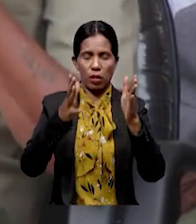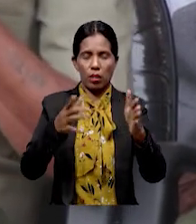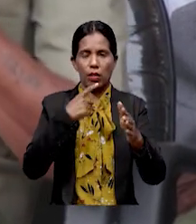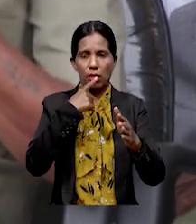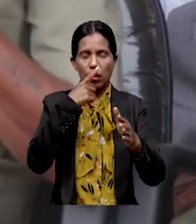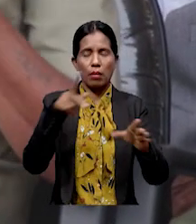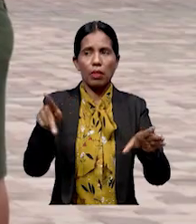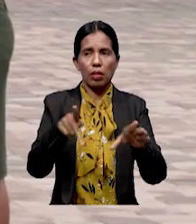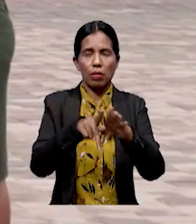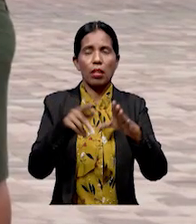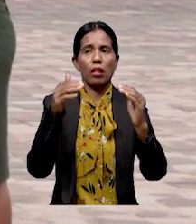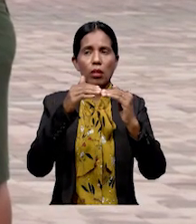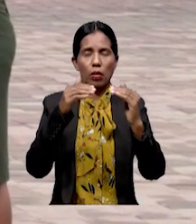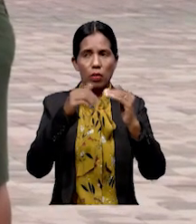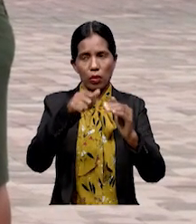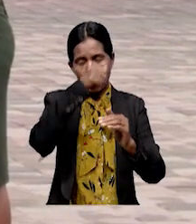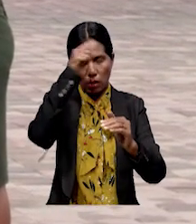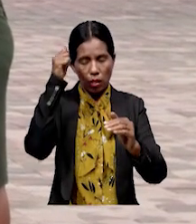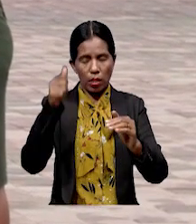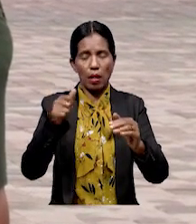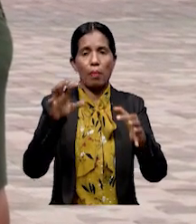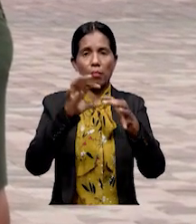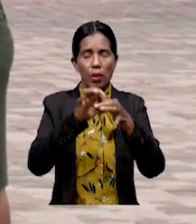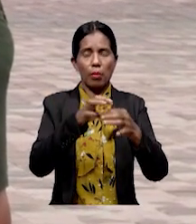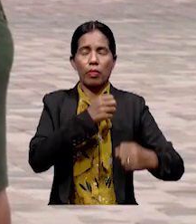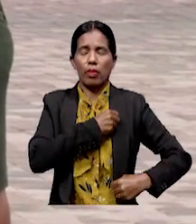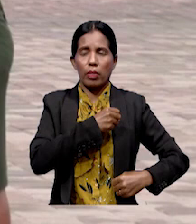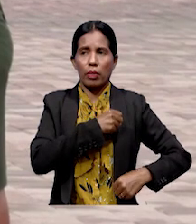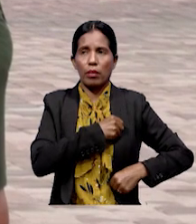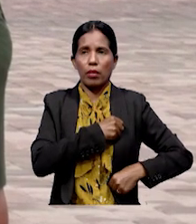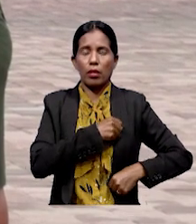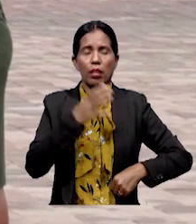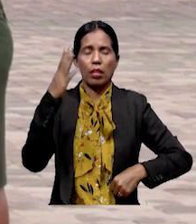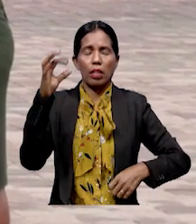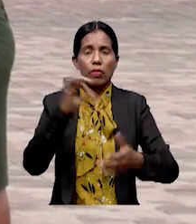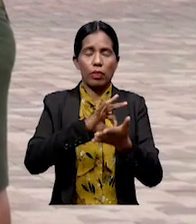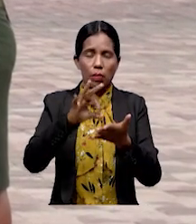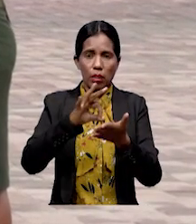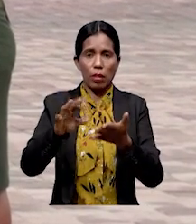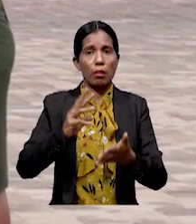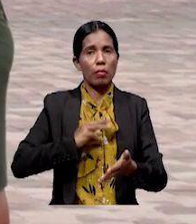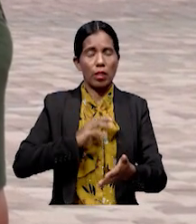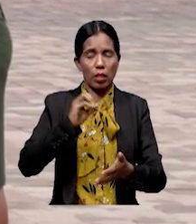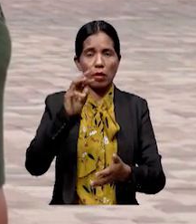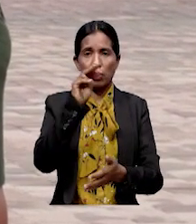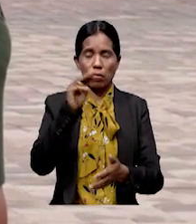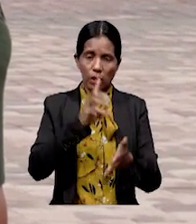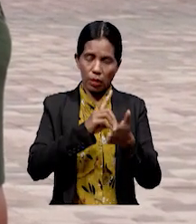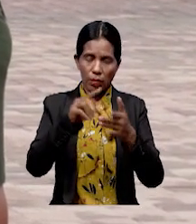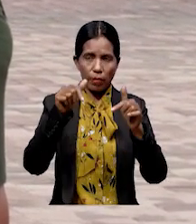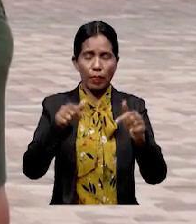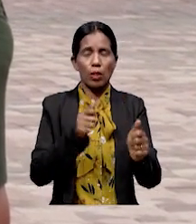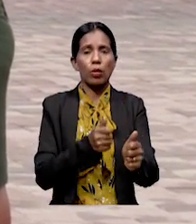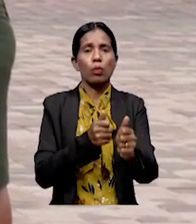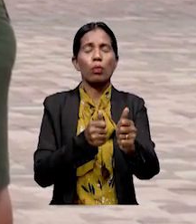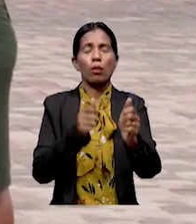participa cerimônia graduação, ba membro FFDTL recrutado e centro formação treino metenaro, segunda semana né. Tudo plano e